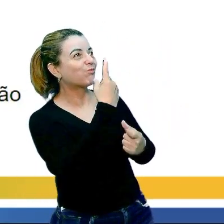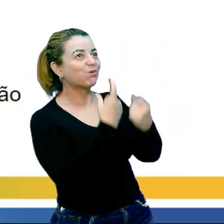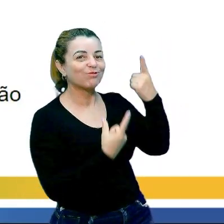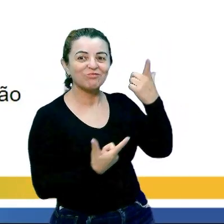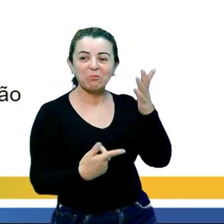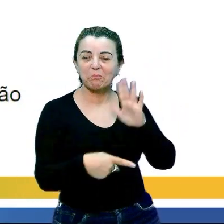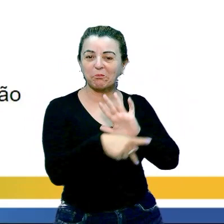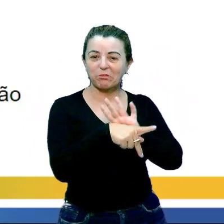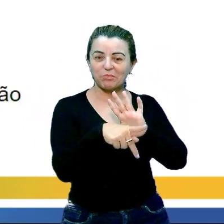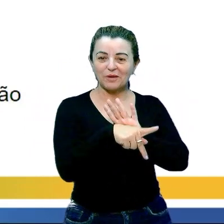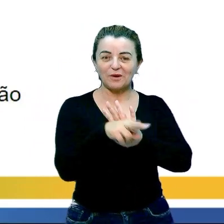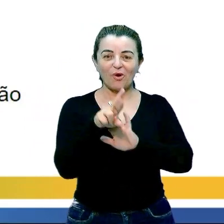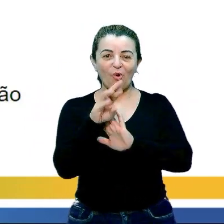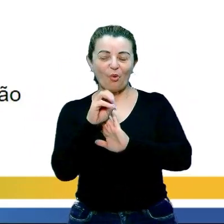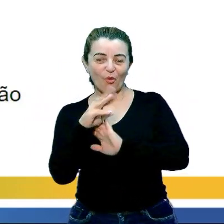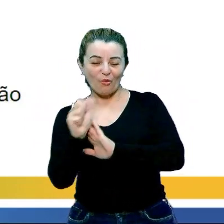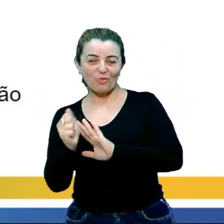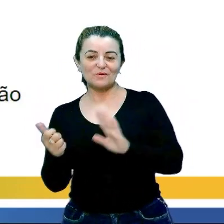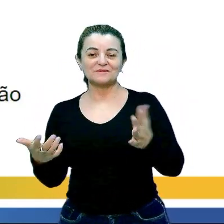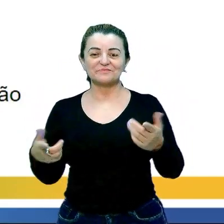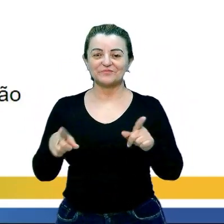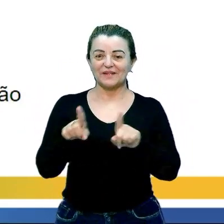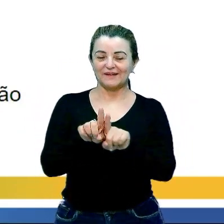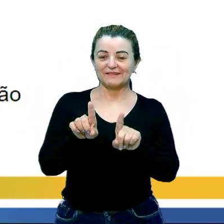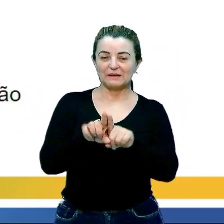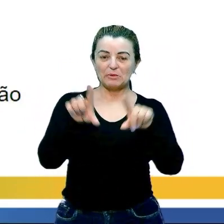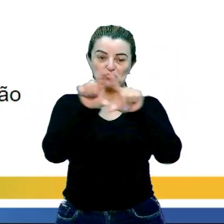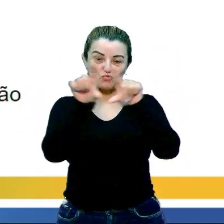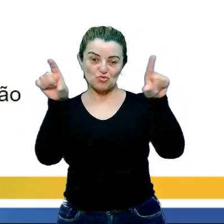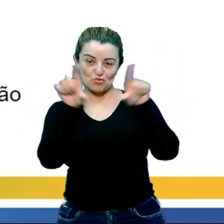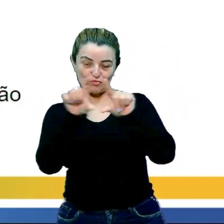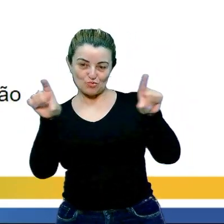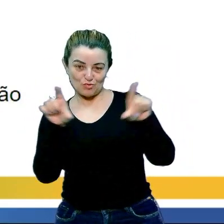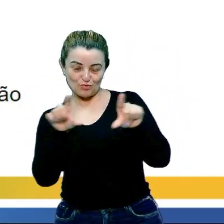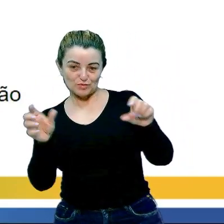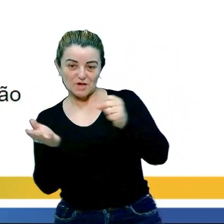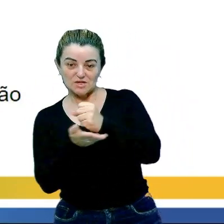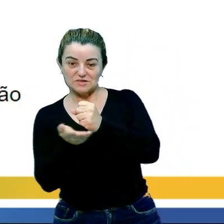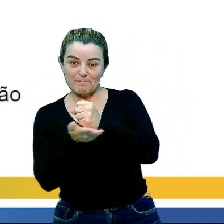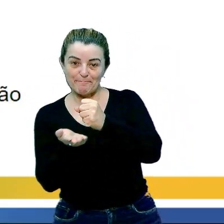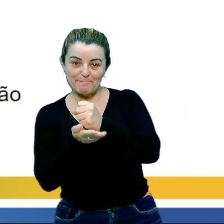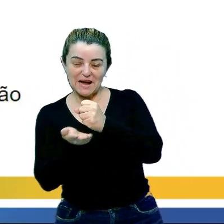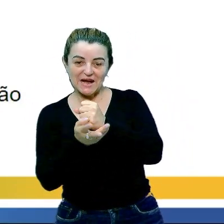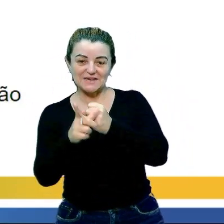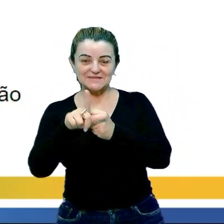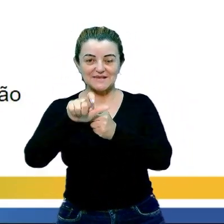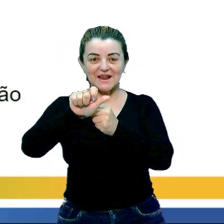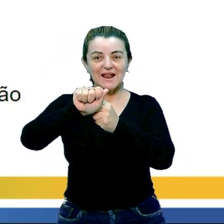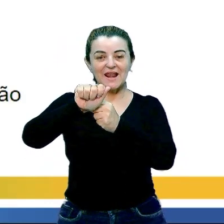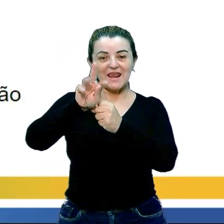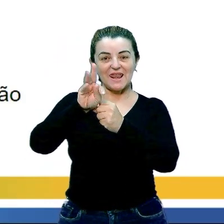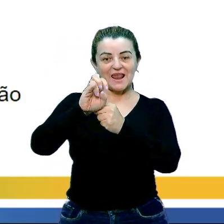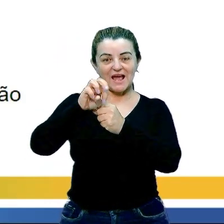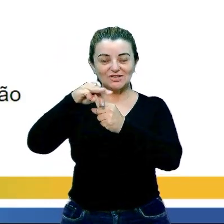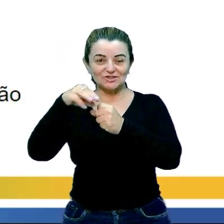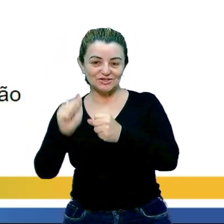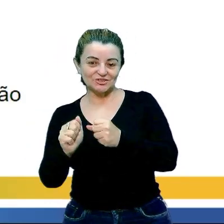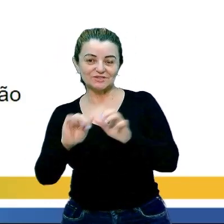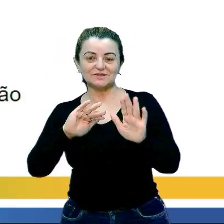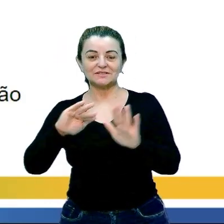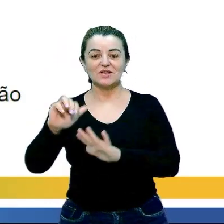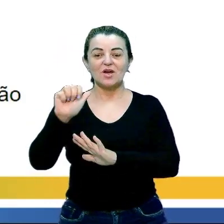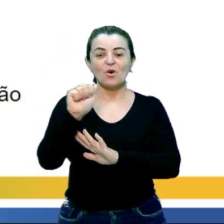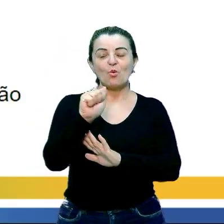nosso Palácio Rio Branco, ou nas nomenclaturas de raízes latim, o habeas corpus, o